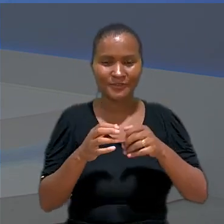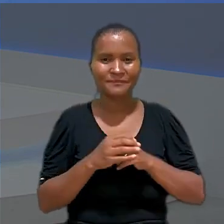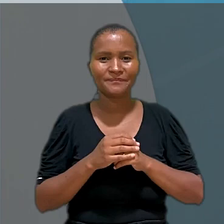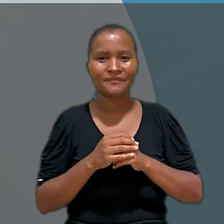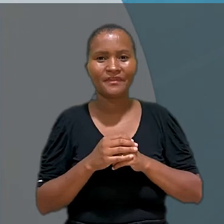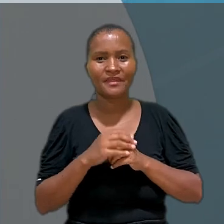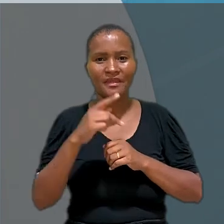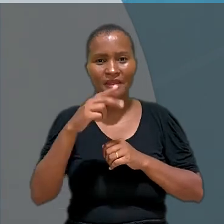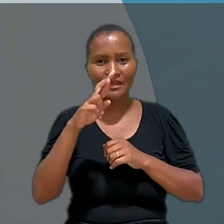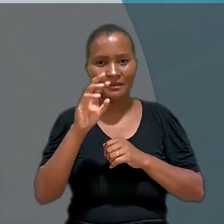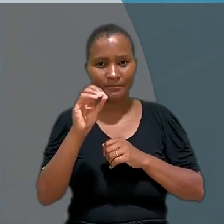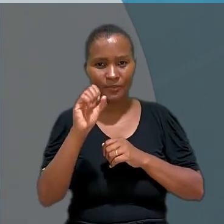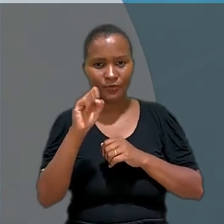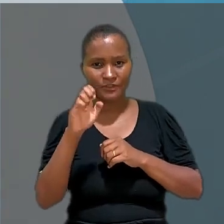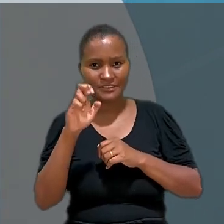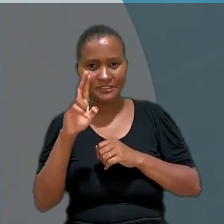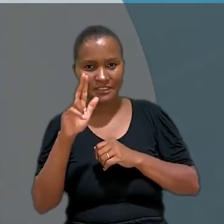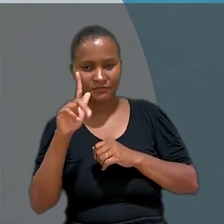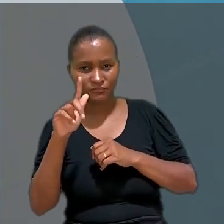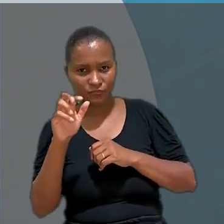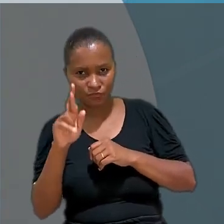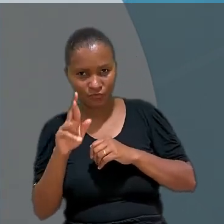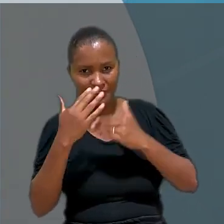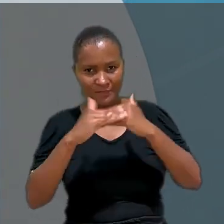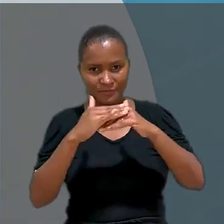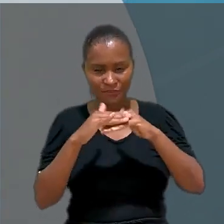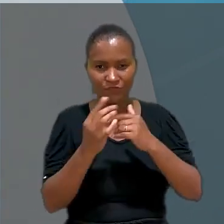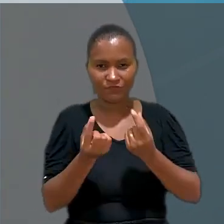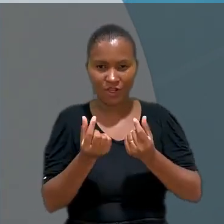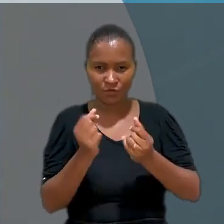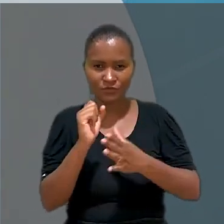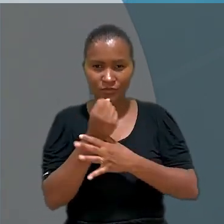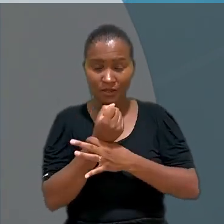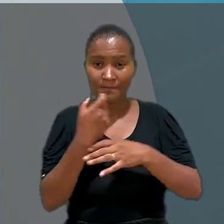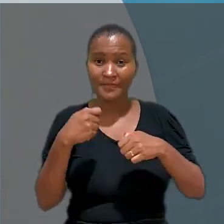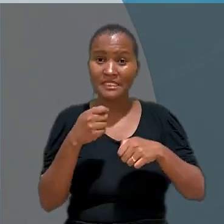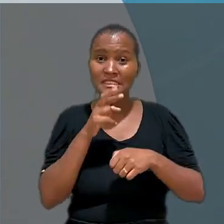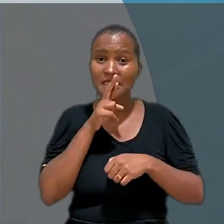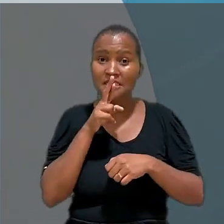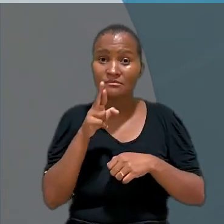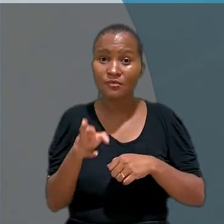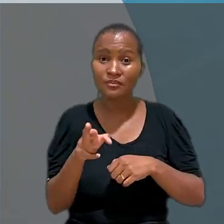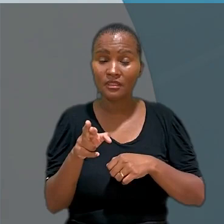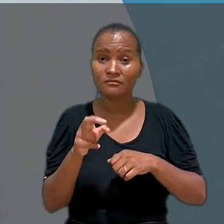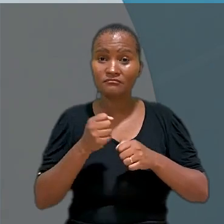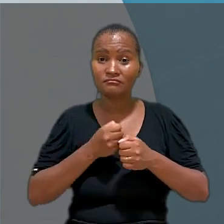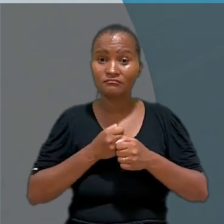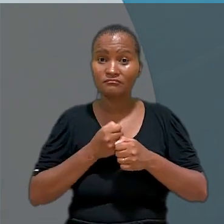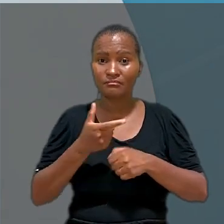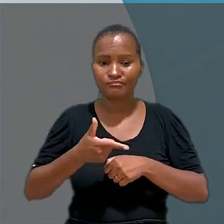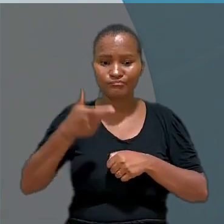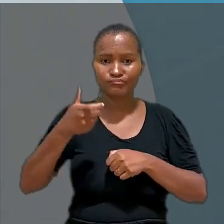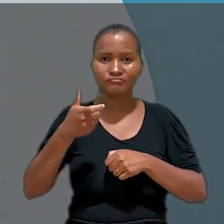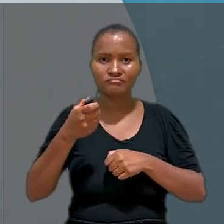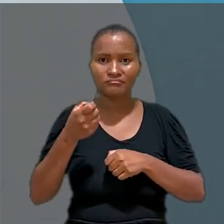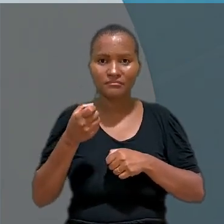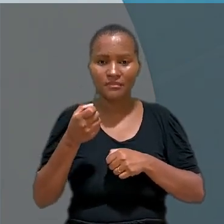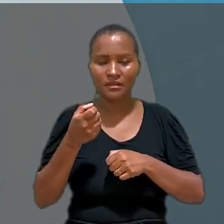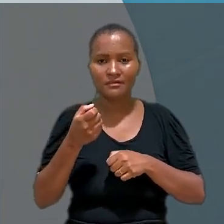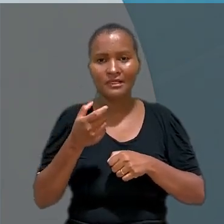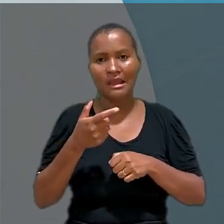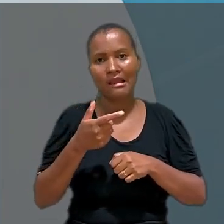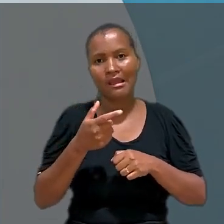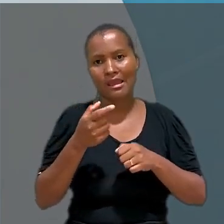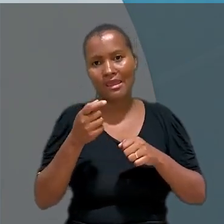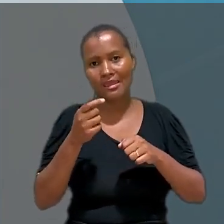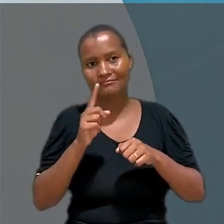turma. A Prosegur, transportadora de valores e segurança, vai ter de responder pelo disparo involuntário de uma arma que